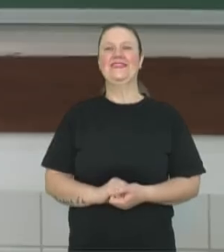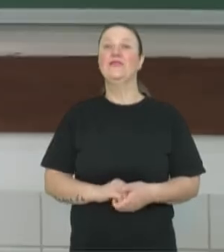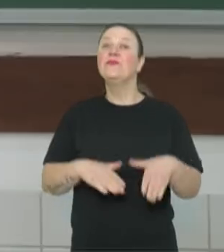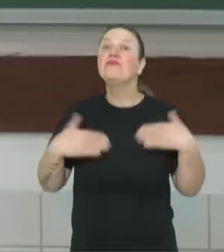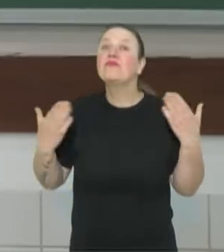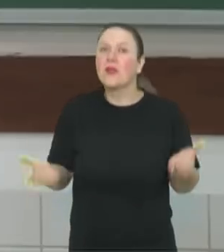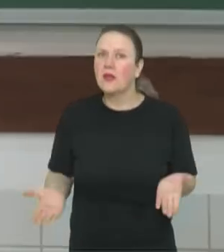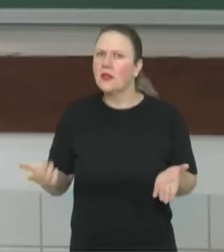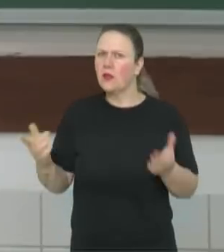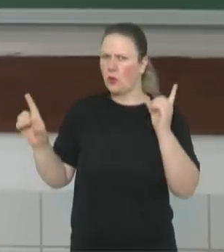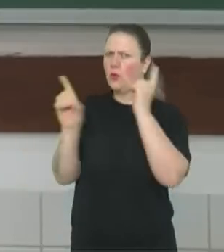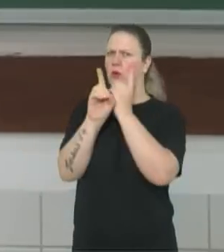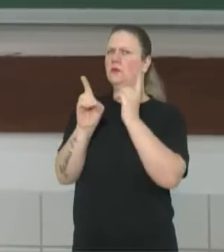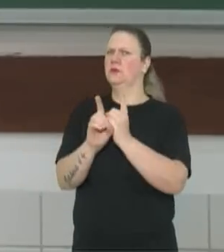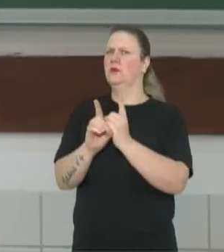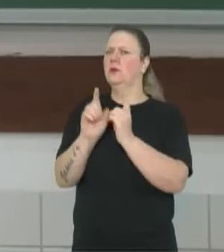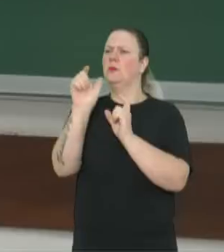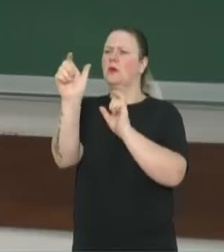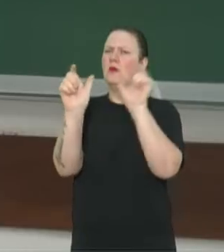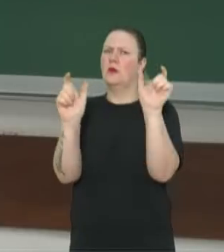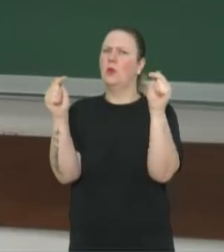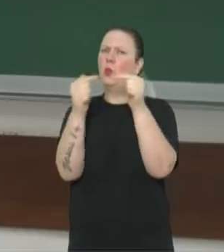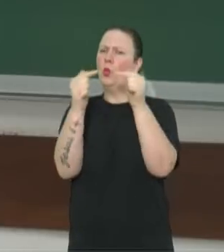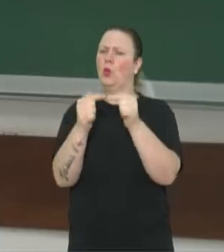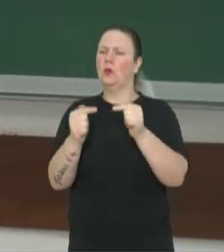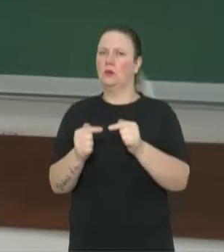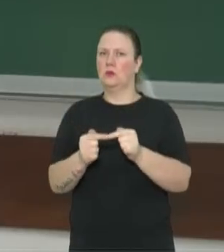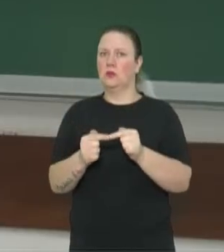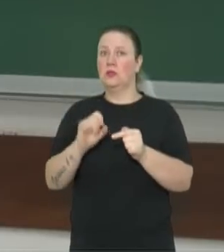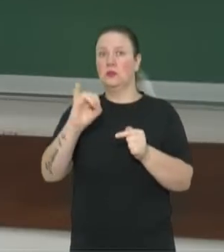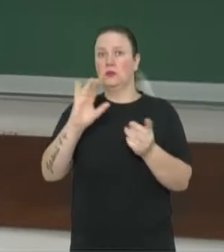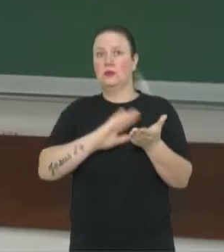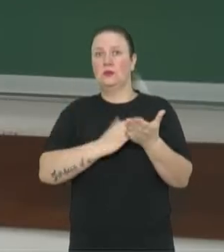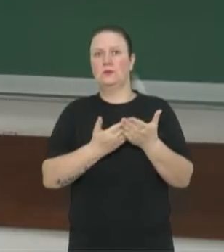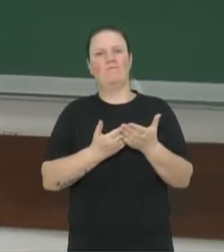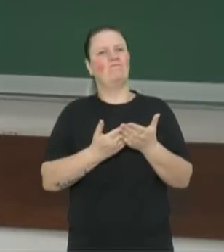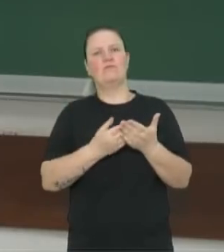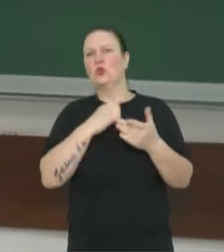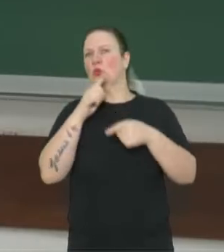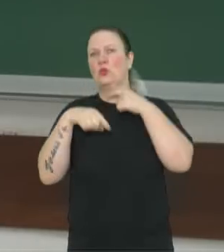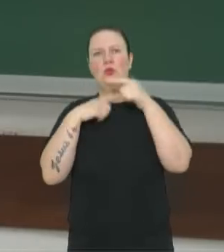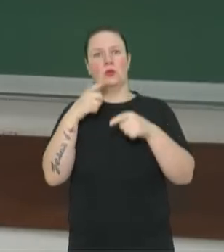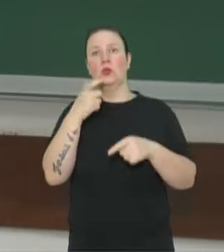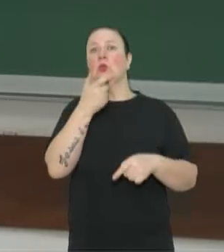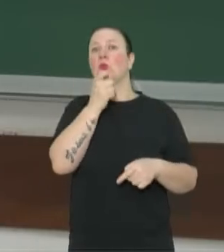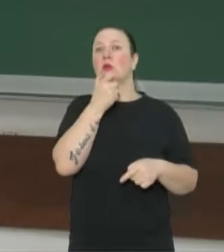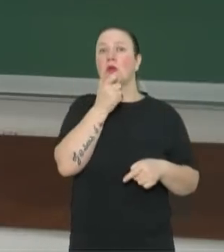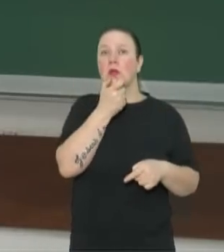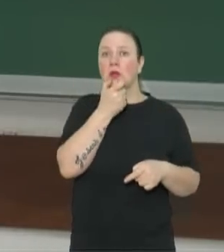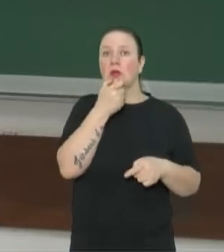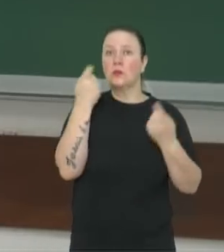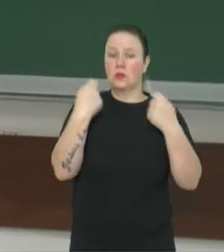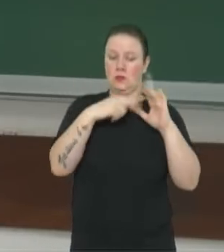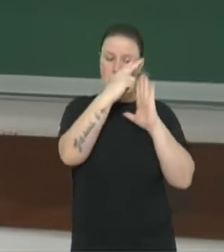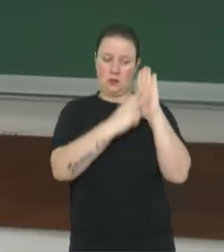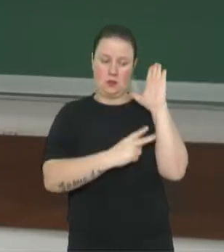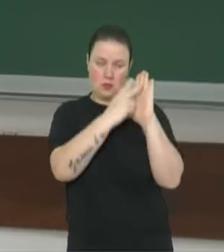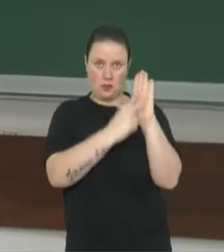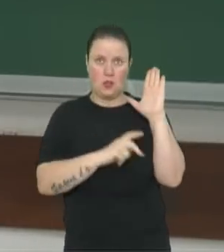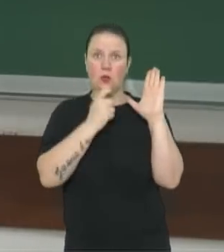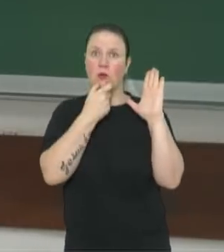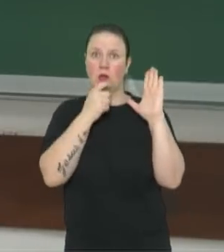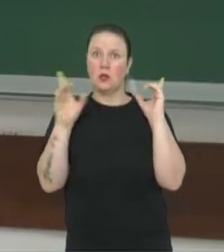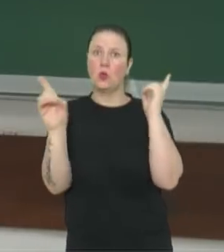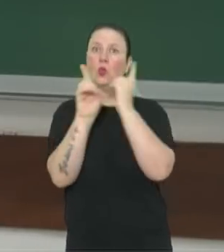E aí, encontrou alguma rima? Se eu for traduzir, não vai ter a rima que eu preciso no inglês, então por isso que eu tenho que ler no inglês e achar a rima